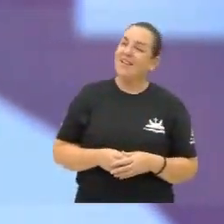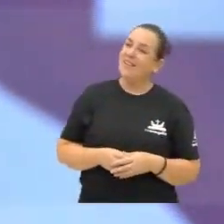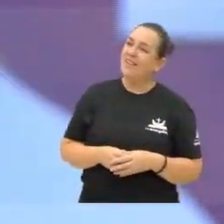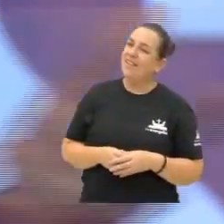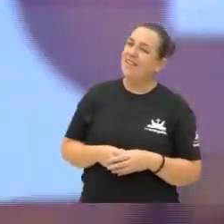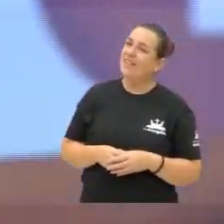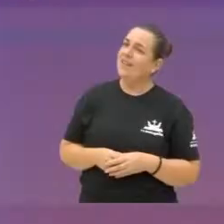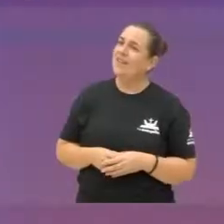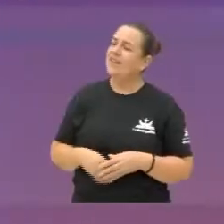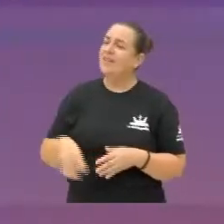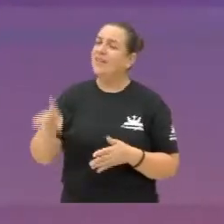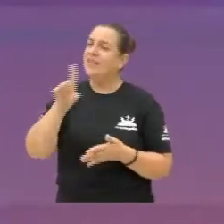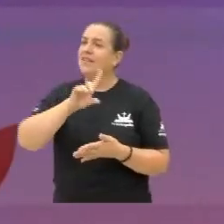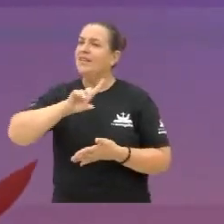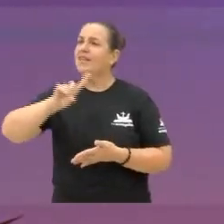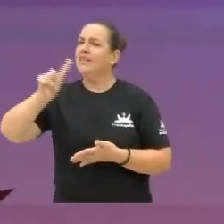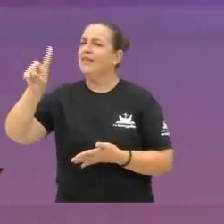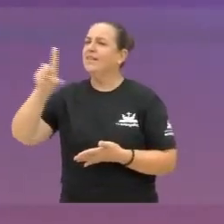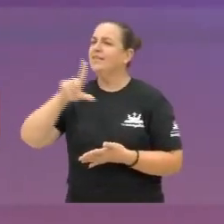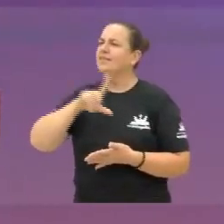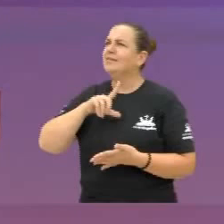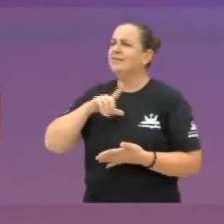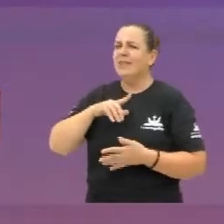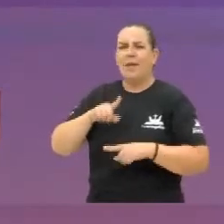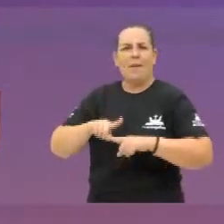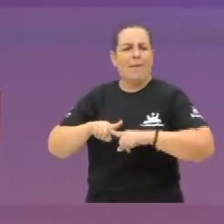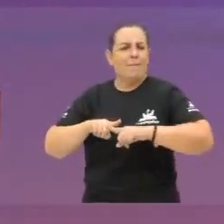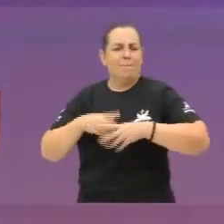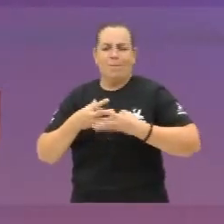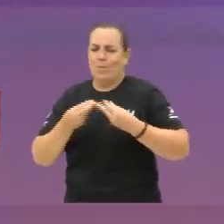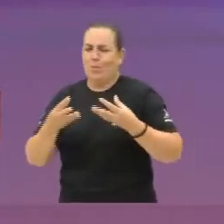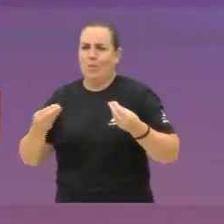Deus sempre tem muito mais pra mim,